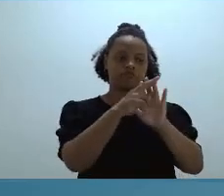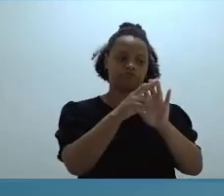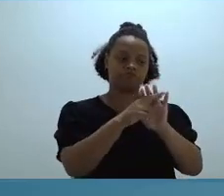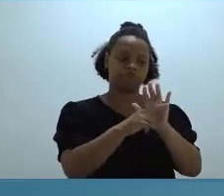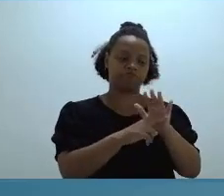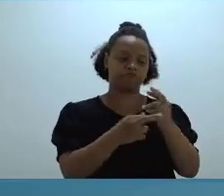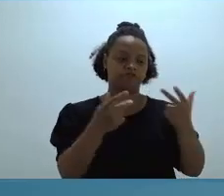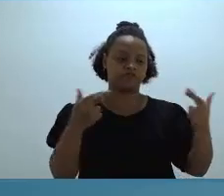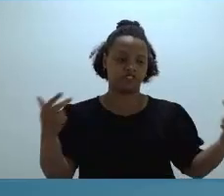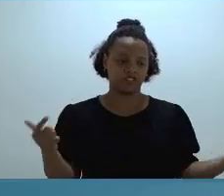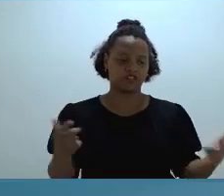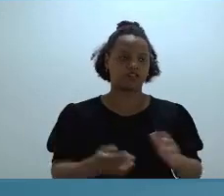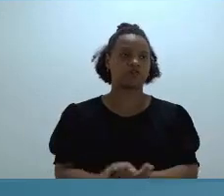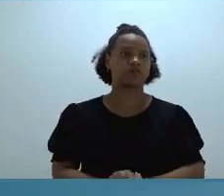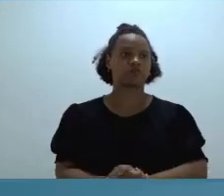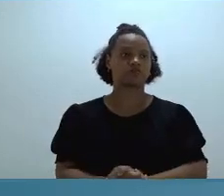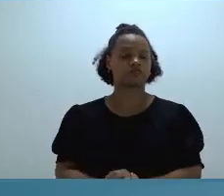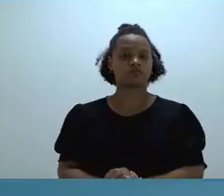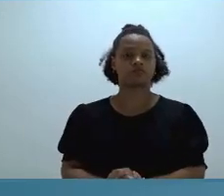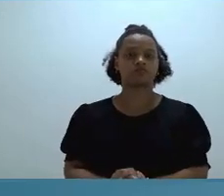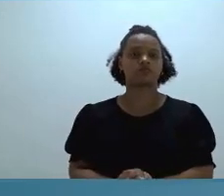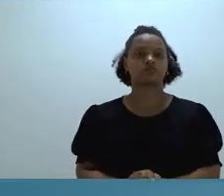sentido. Este acórdão